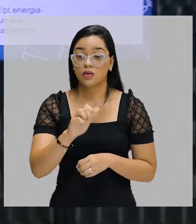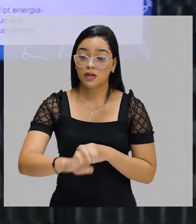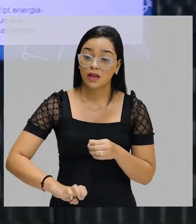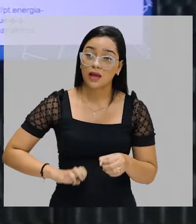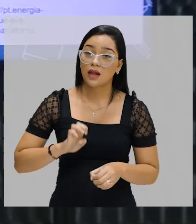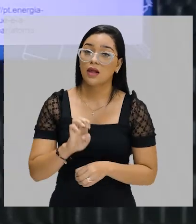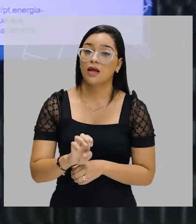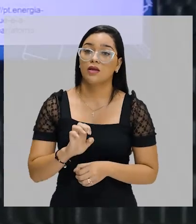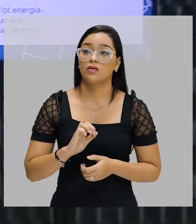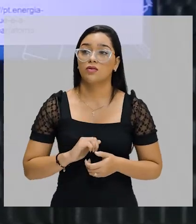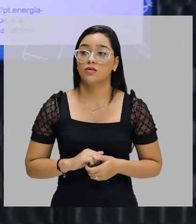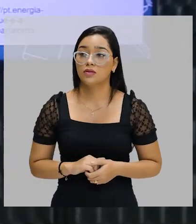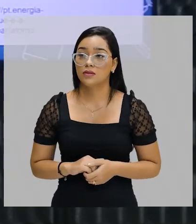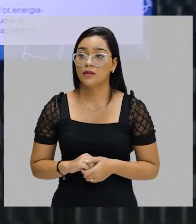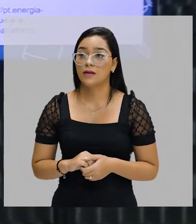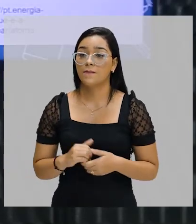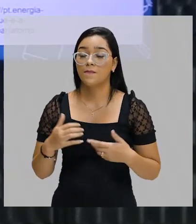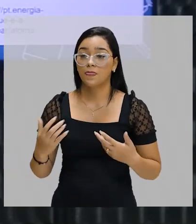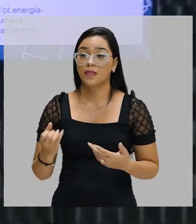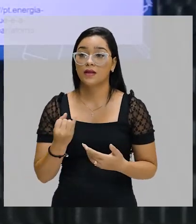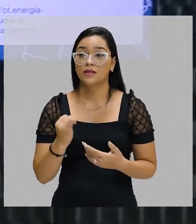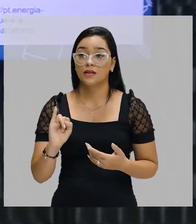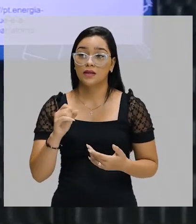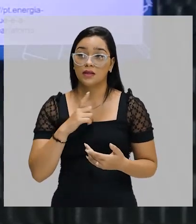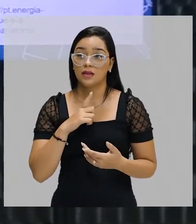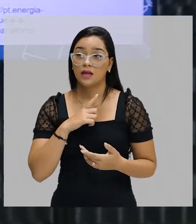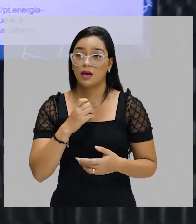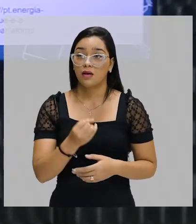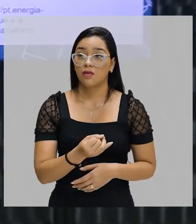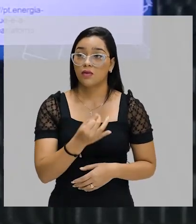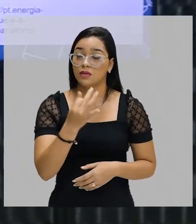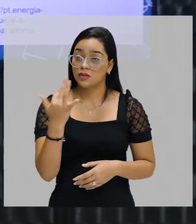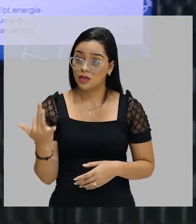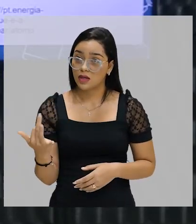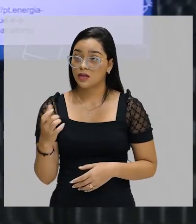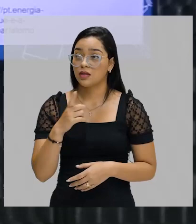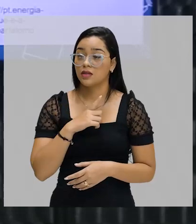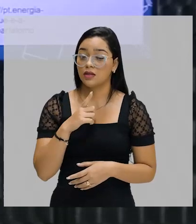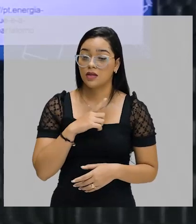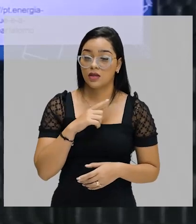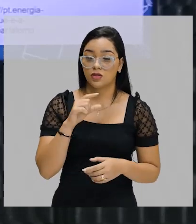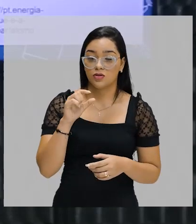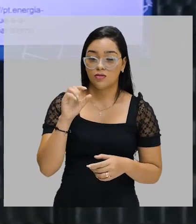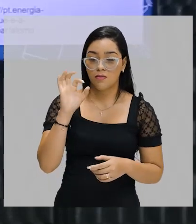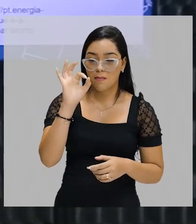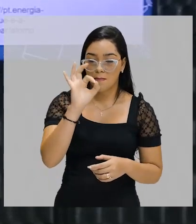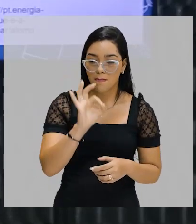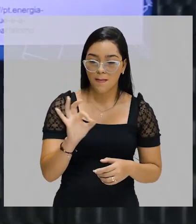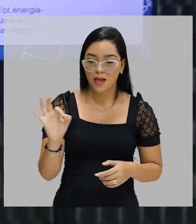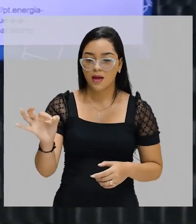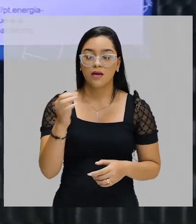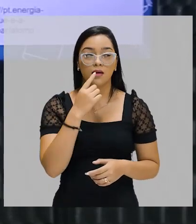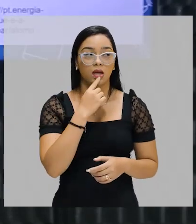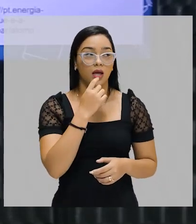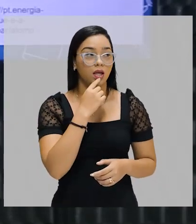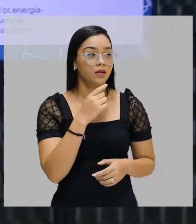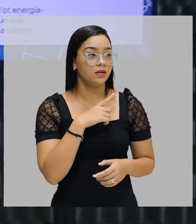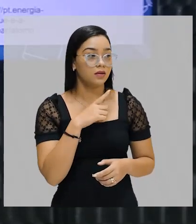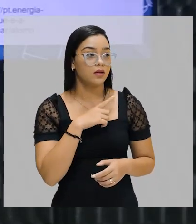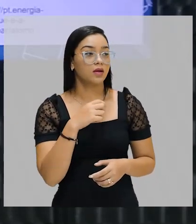na eletrosfera. Então, se nós contarmos aqui a quantidade de bolinhas, né, vermelhas, nós vamos ver que tem